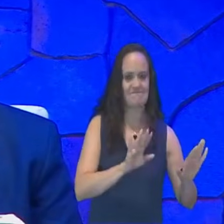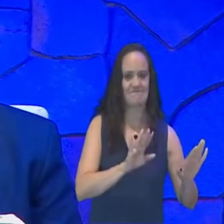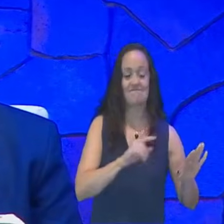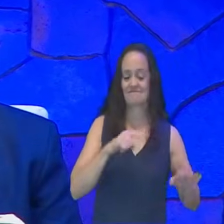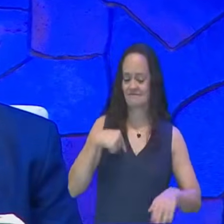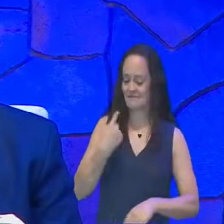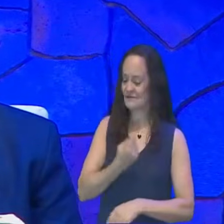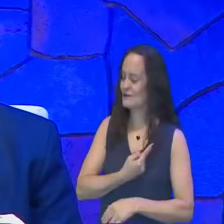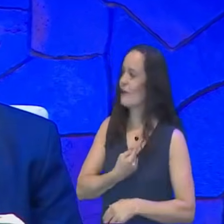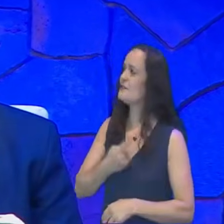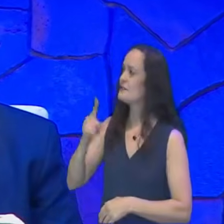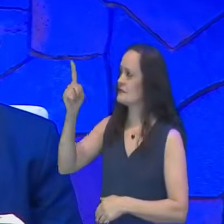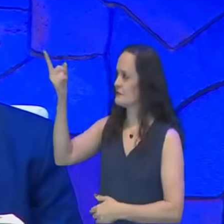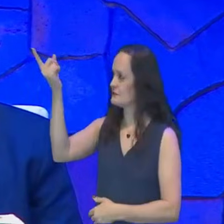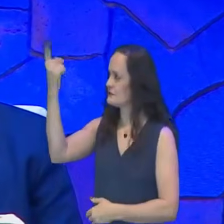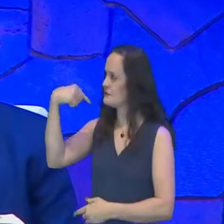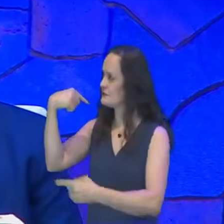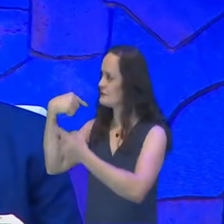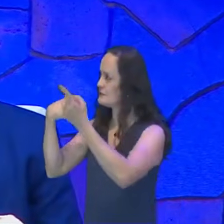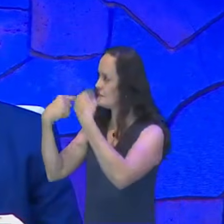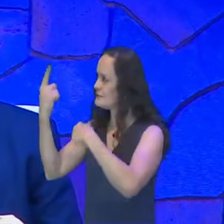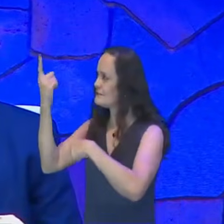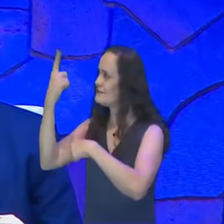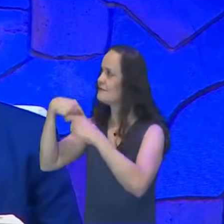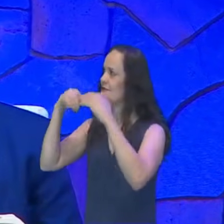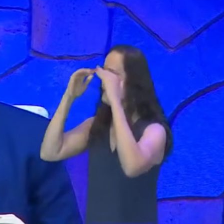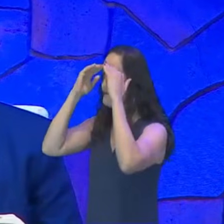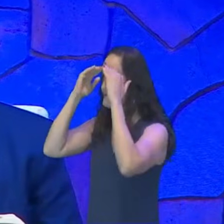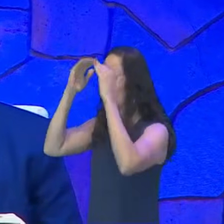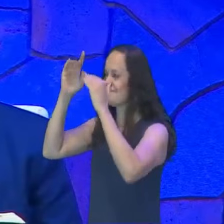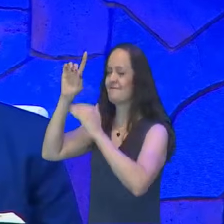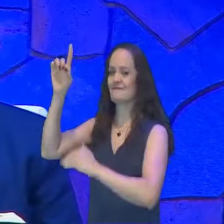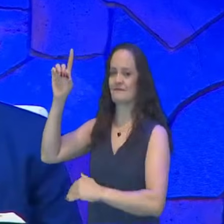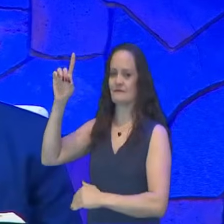Iremos ter que rejeitar o nosso egoísmo,